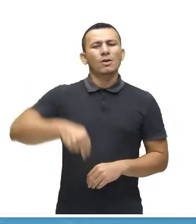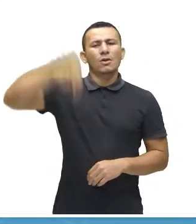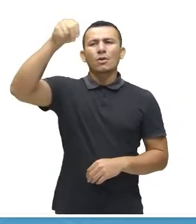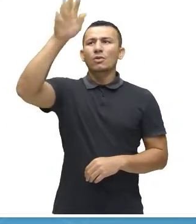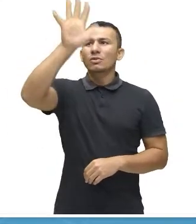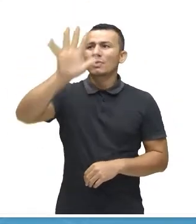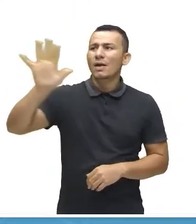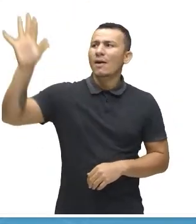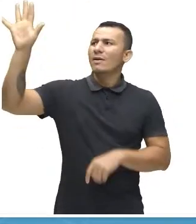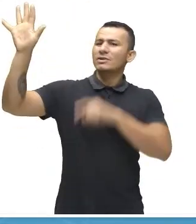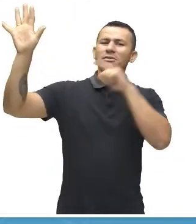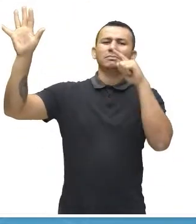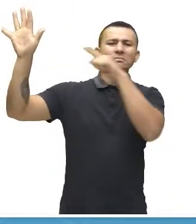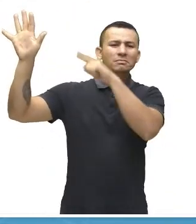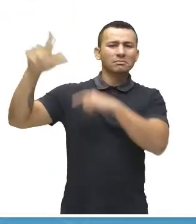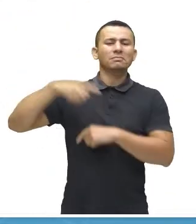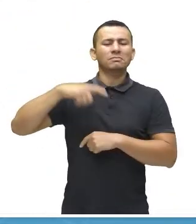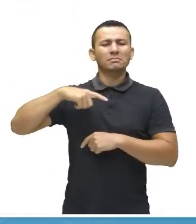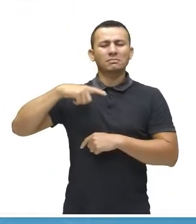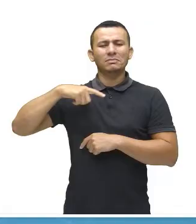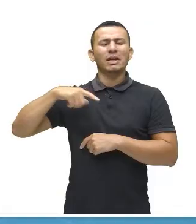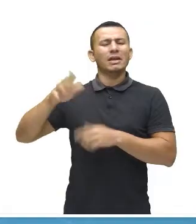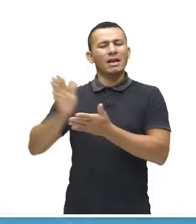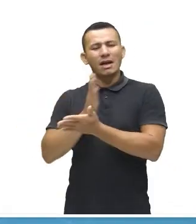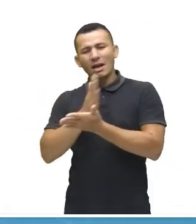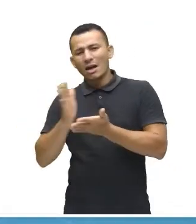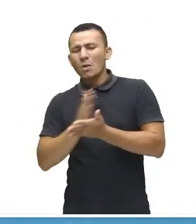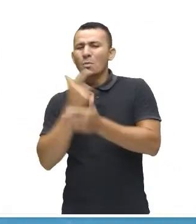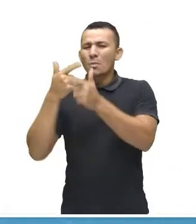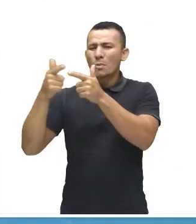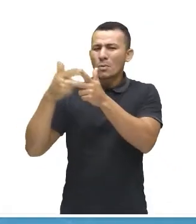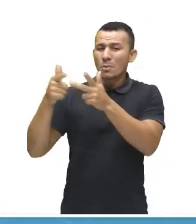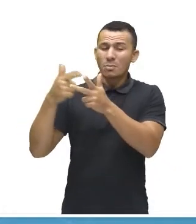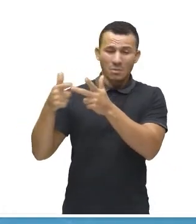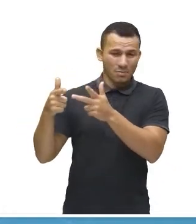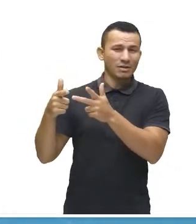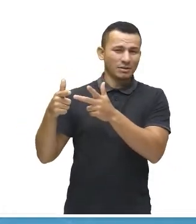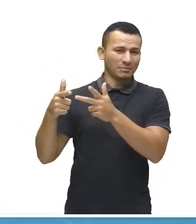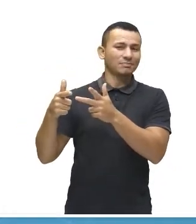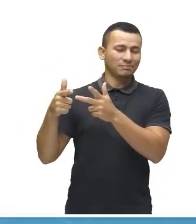que apresenta ainda alguns problemas, né?